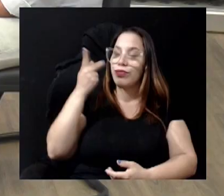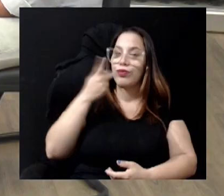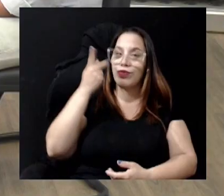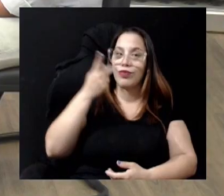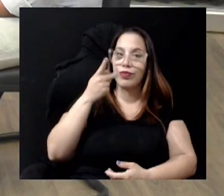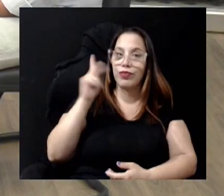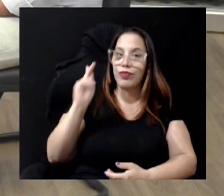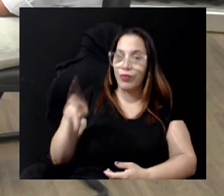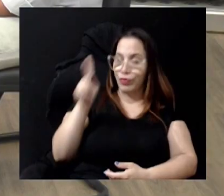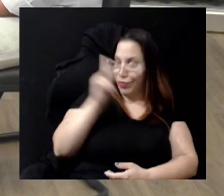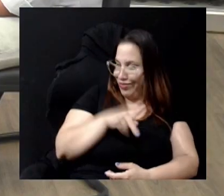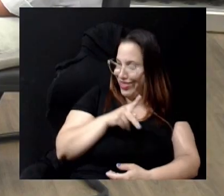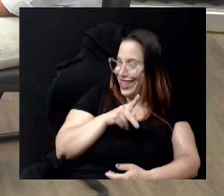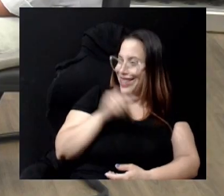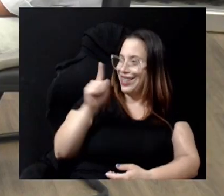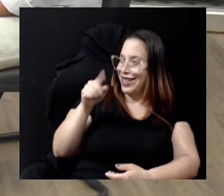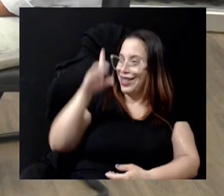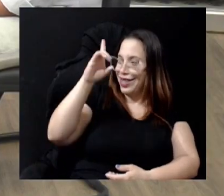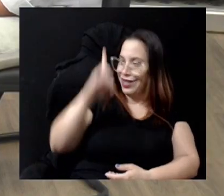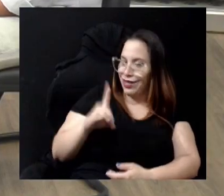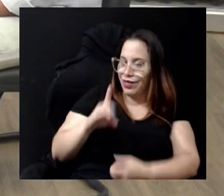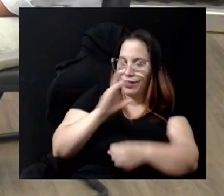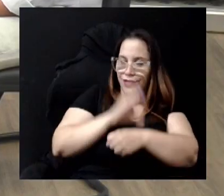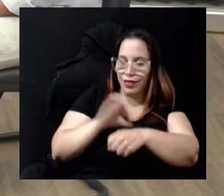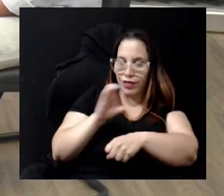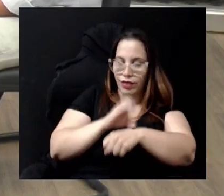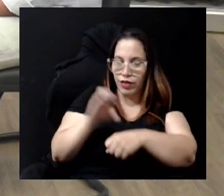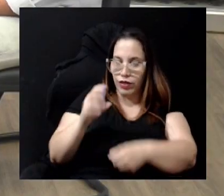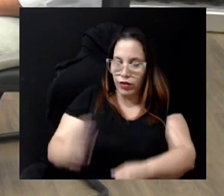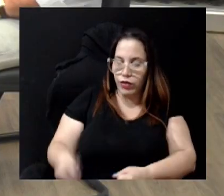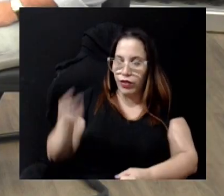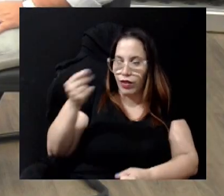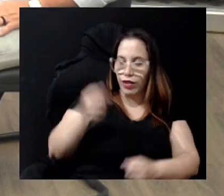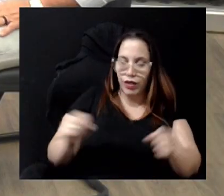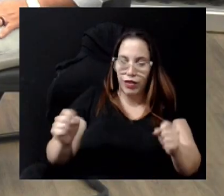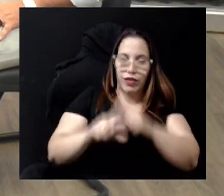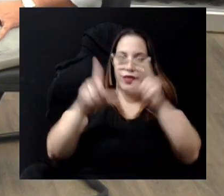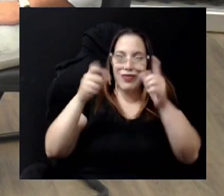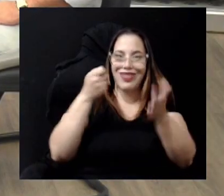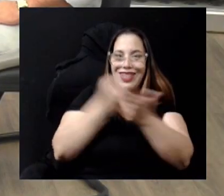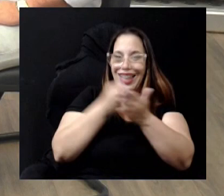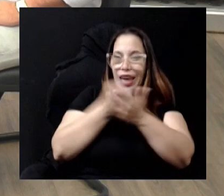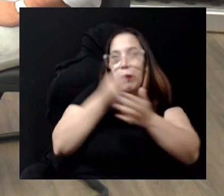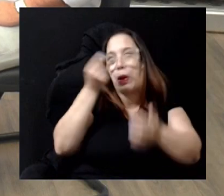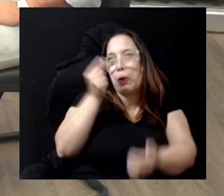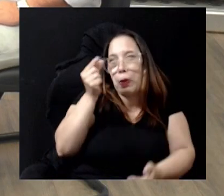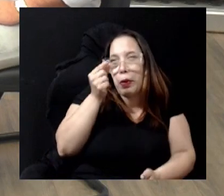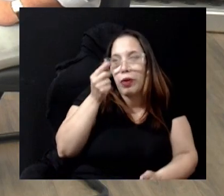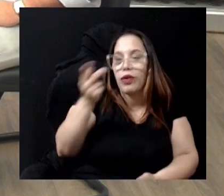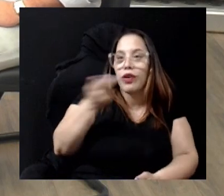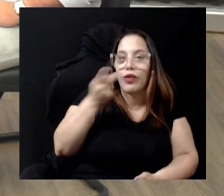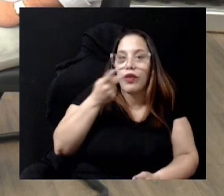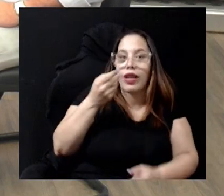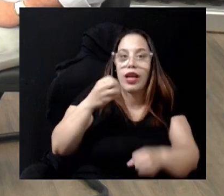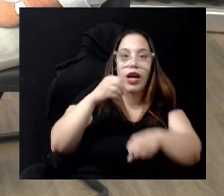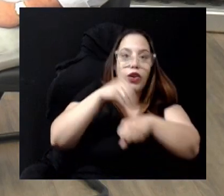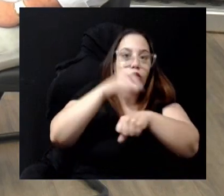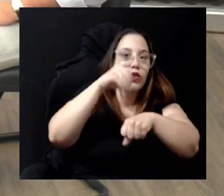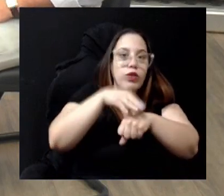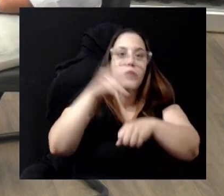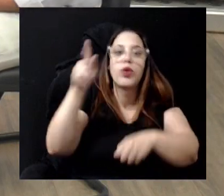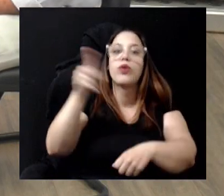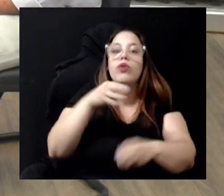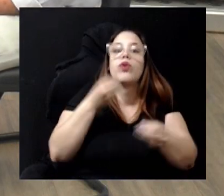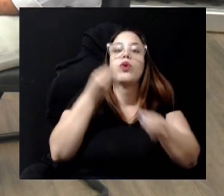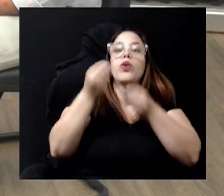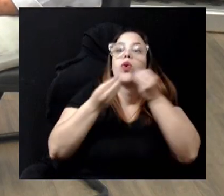professor, né, diretor do curso de Economia, e claro que eu vou explorar ele mais um pouquinho e quero dicas, professor, como é que a gente faz,